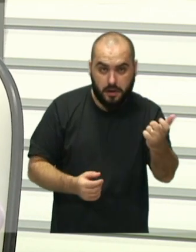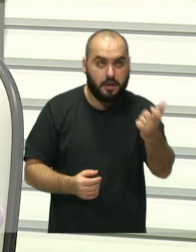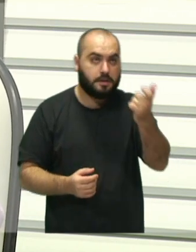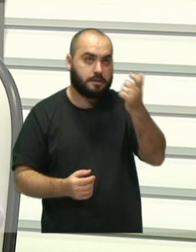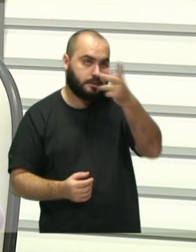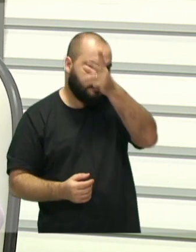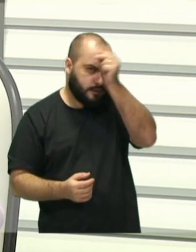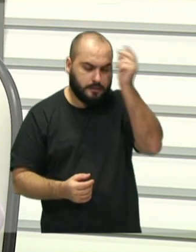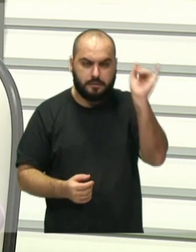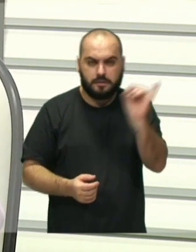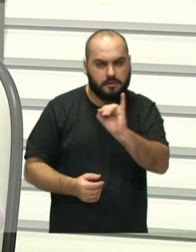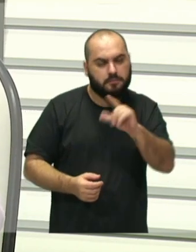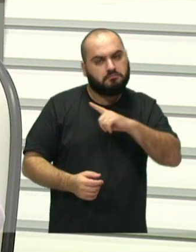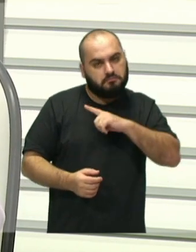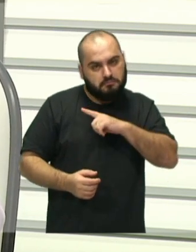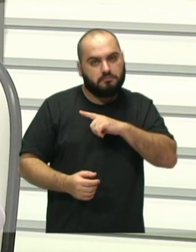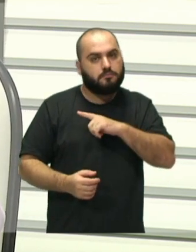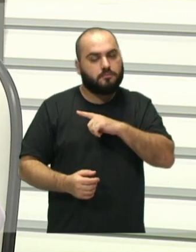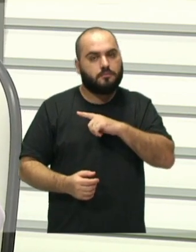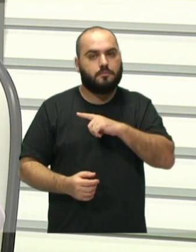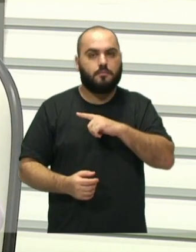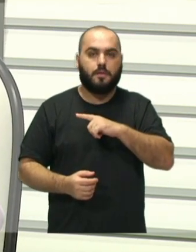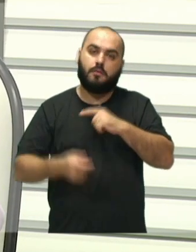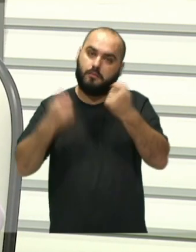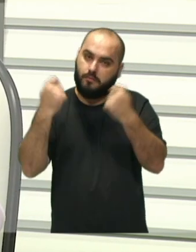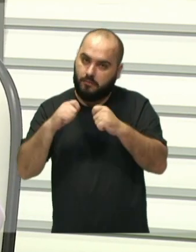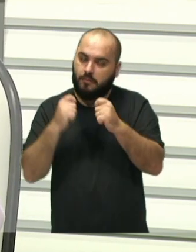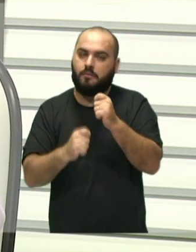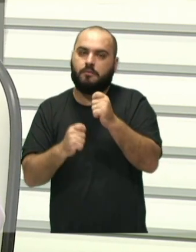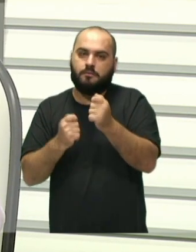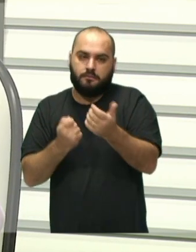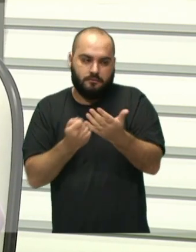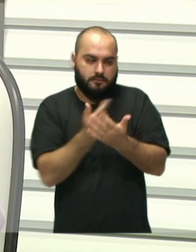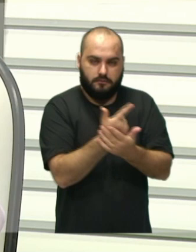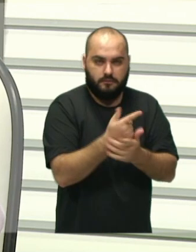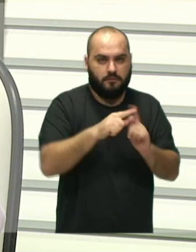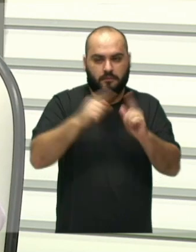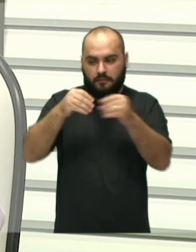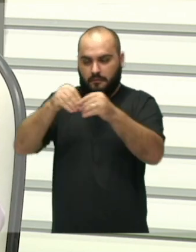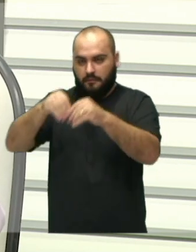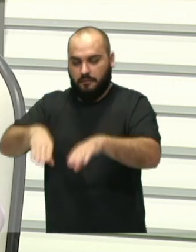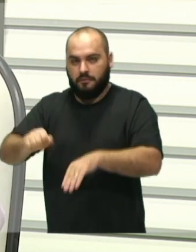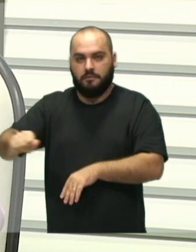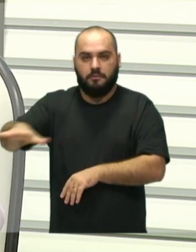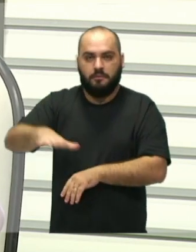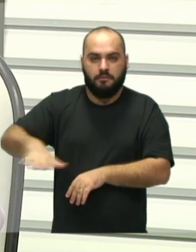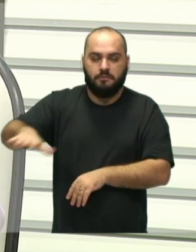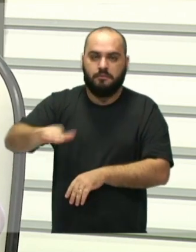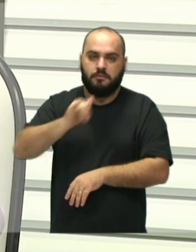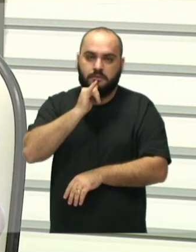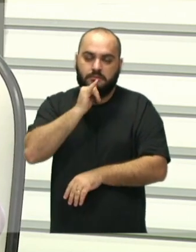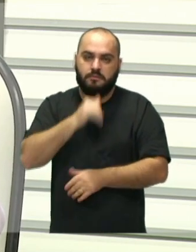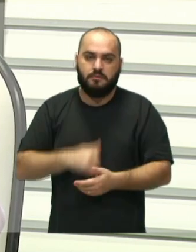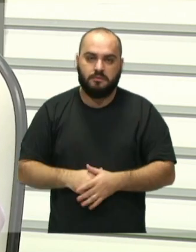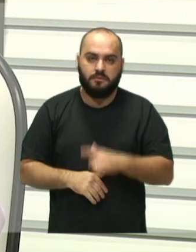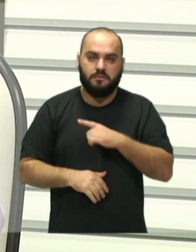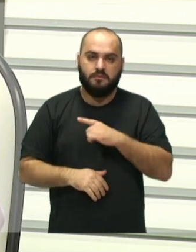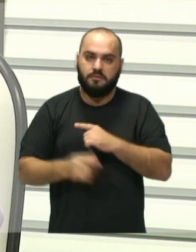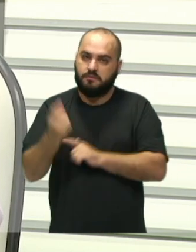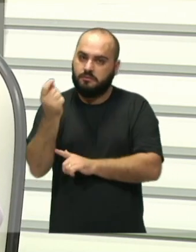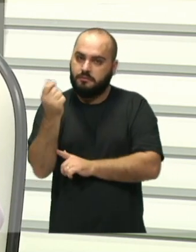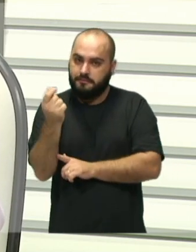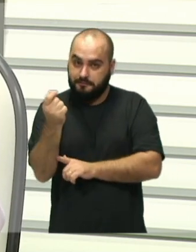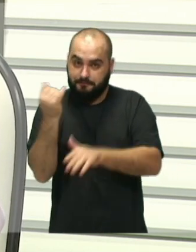pública para o município vai ter custeio e não vai estar prejudicando outras áreas porque nós temos recursos